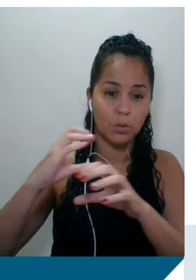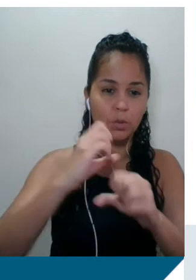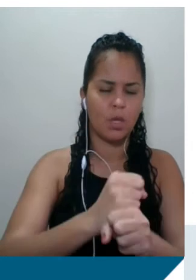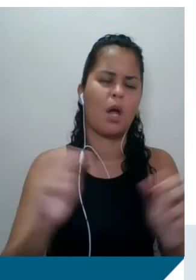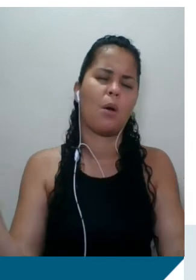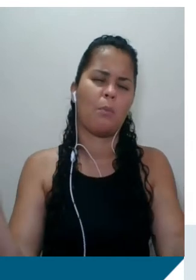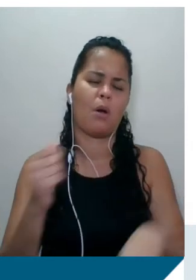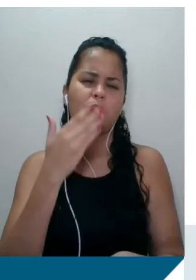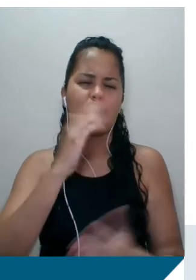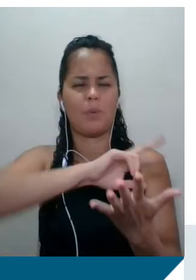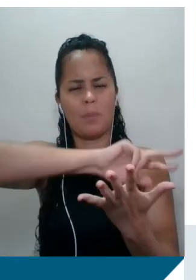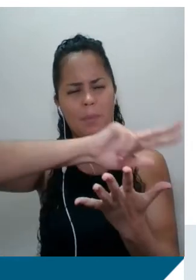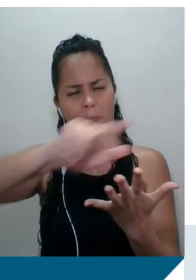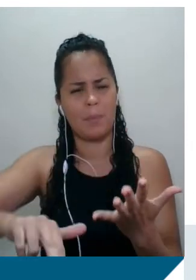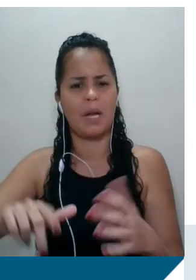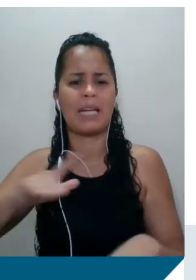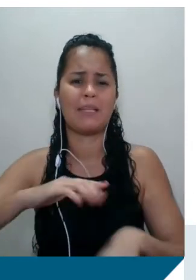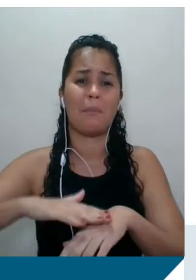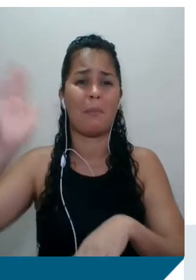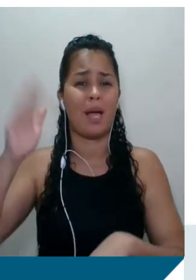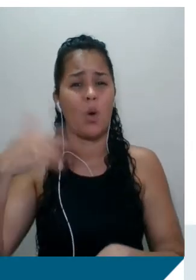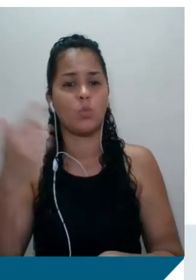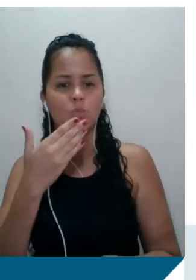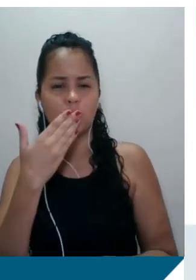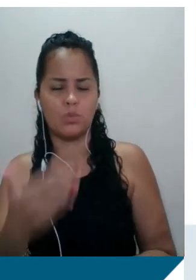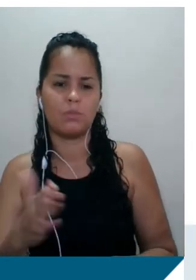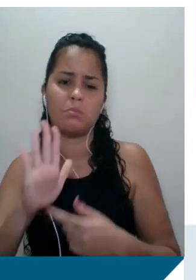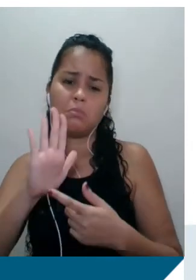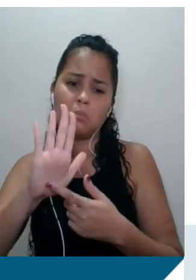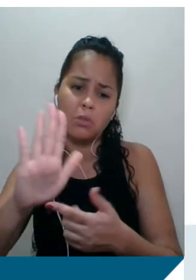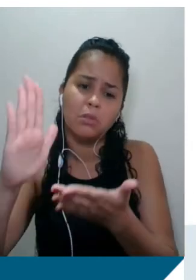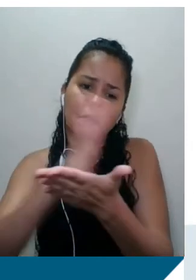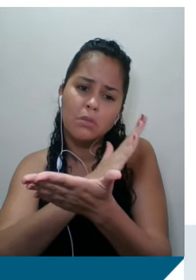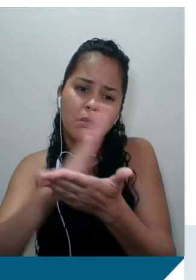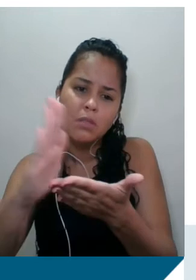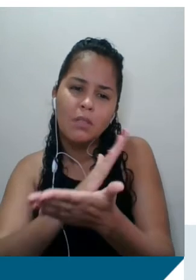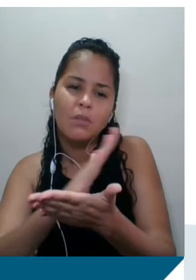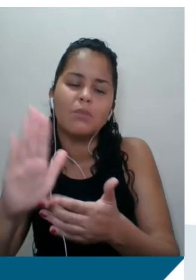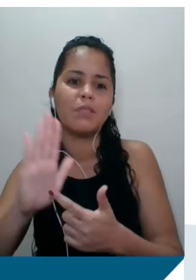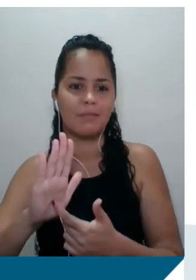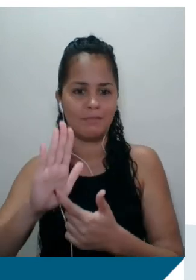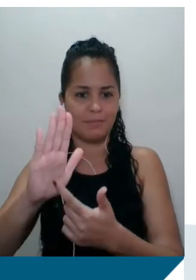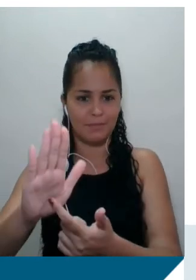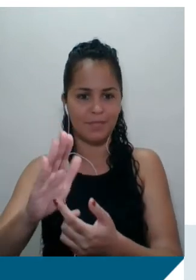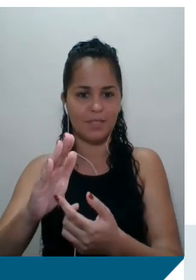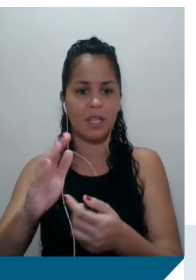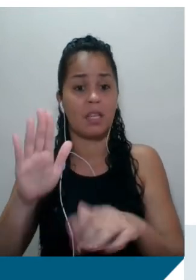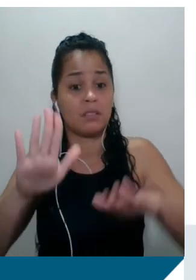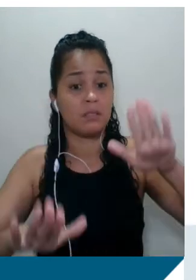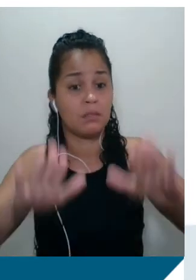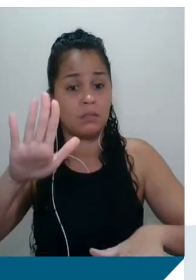diversas formas, existem até outras formas de você visualizar essa questão, eu só estou mostrando para vocês algumas para mostrar que